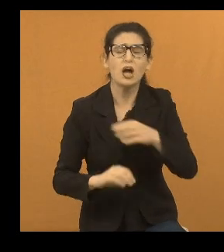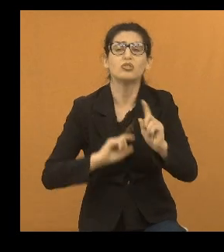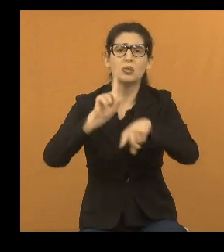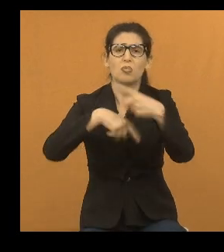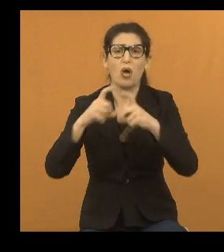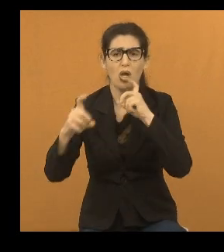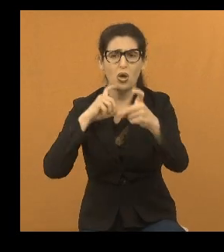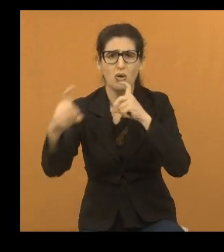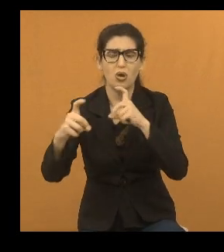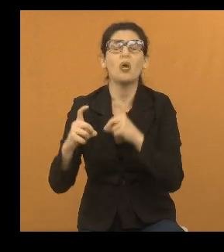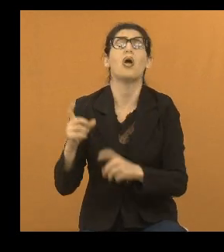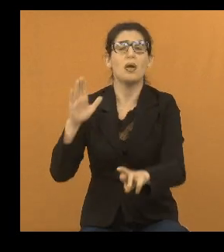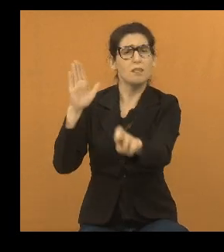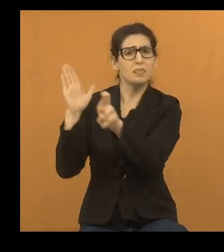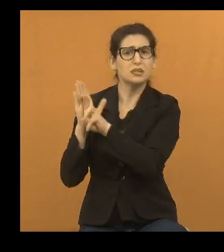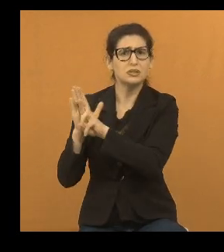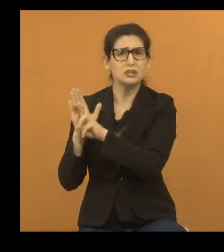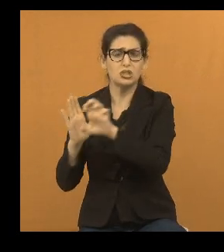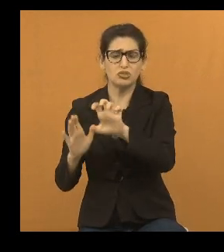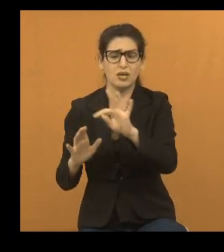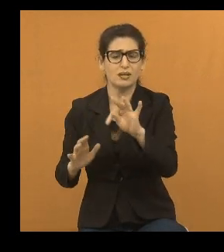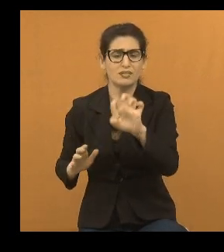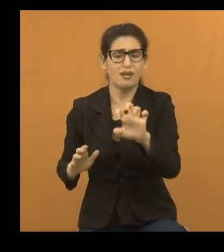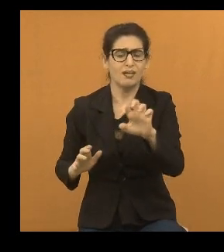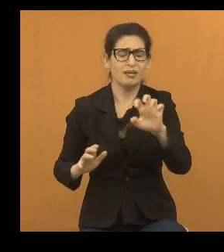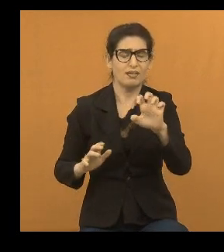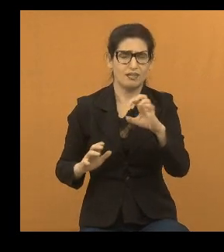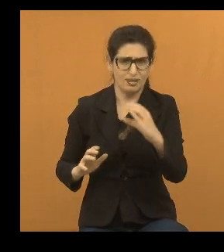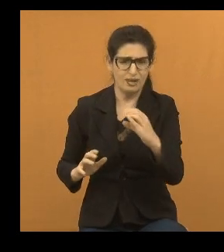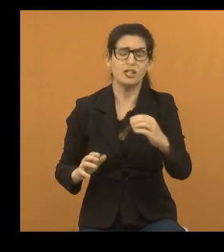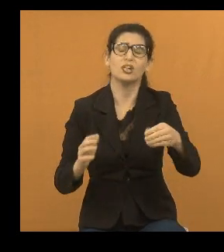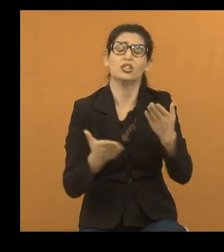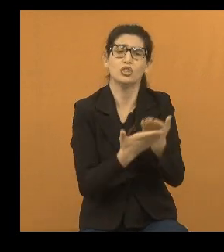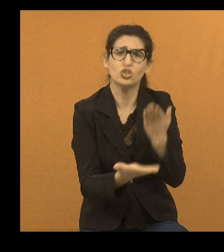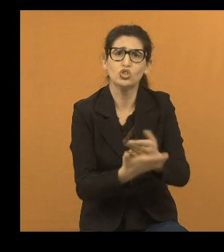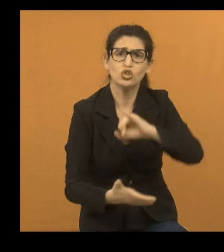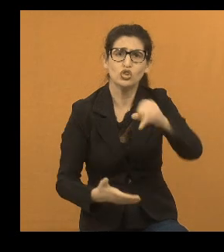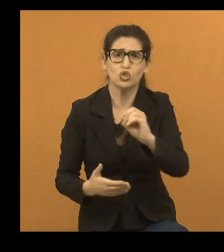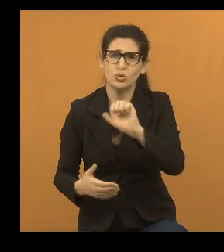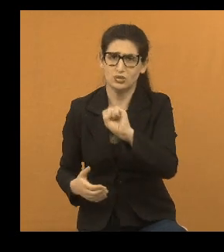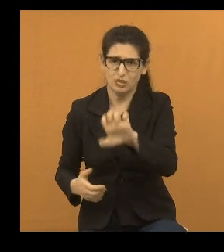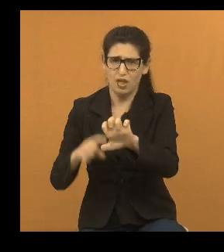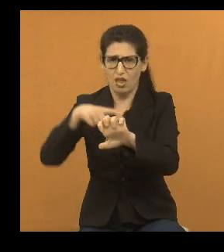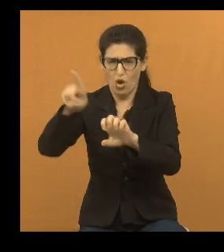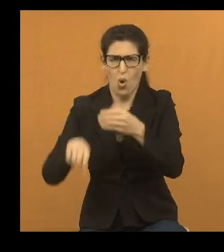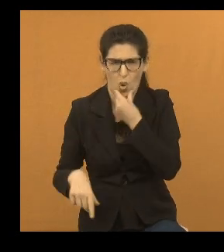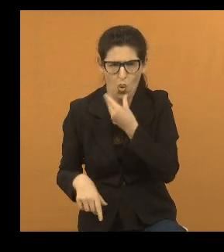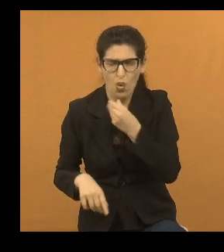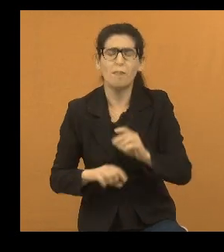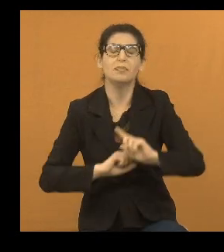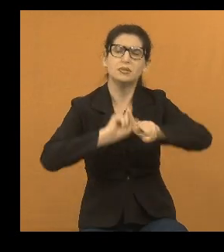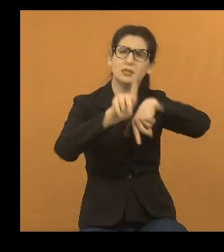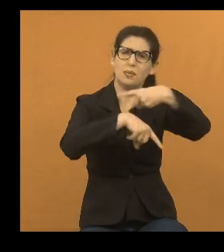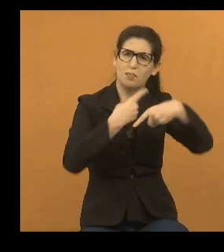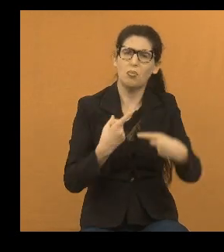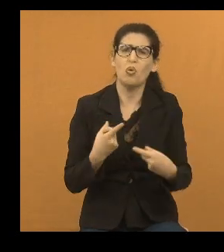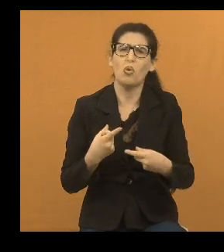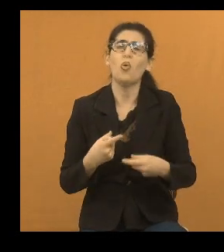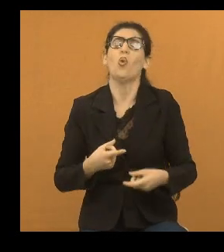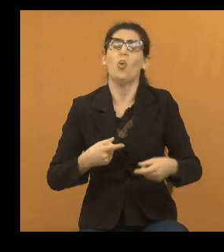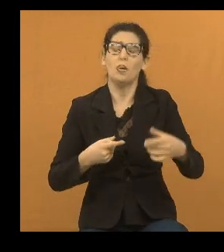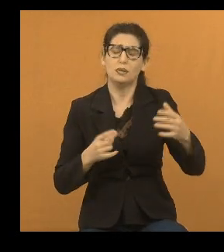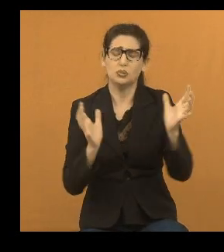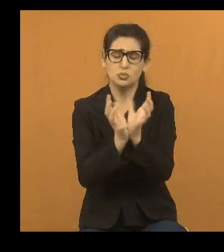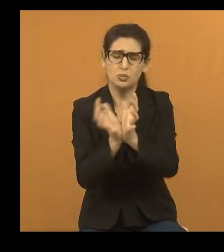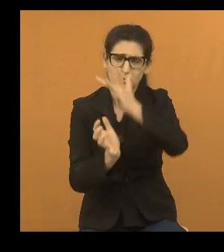com representantes do meio acadêmico na ETEC Cônigo José Bento e, por fim, uma reunião técnica com o pessoal da Associação dos Engenheiros e Arquitetos